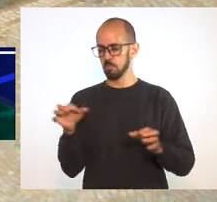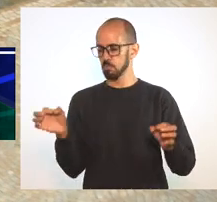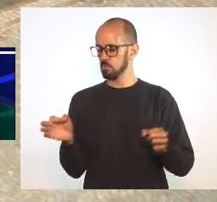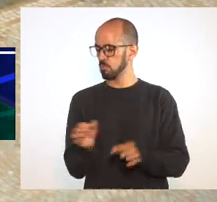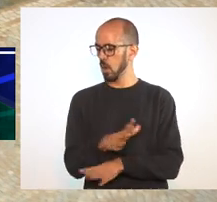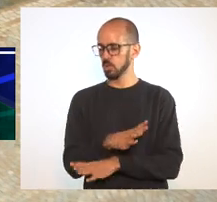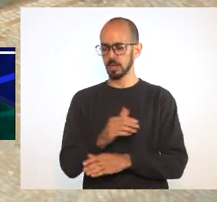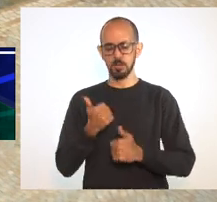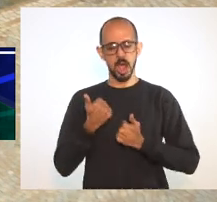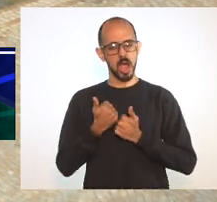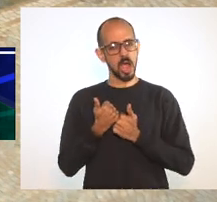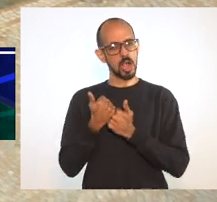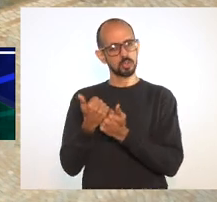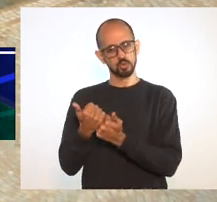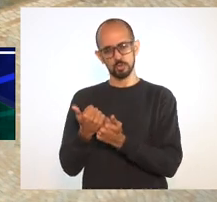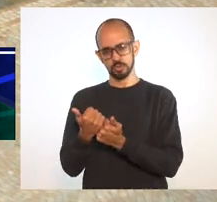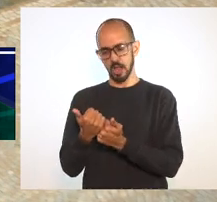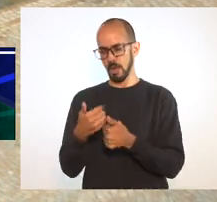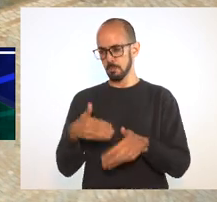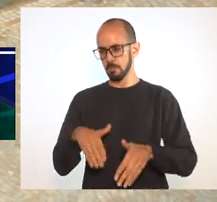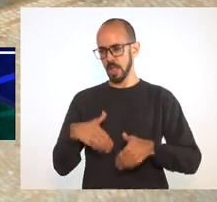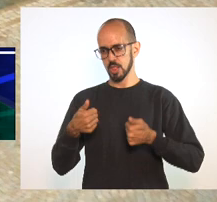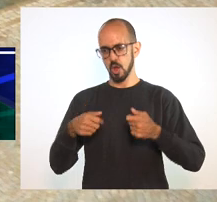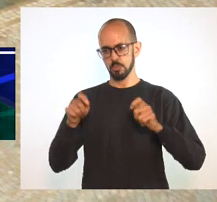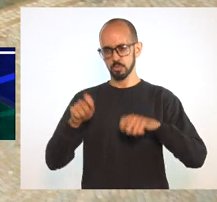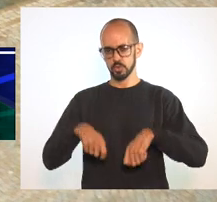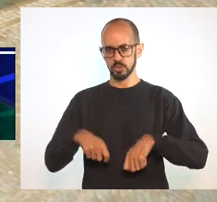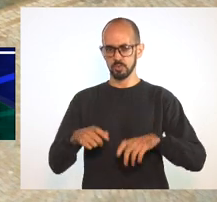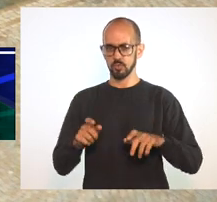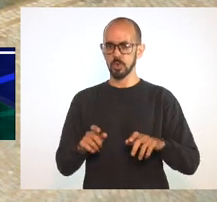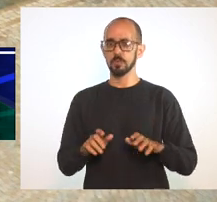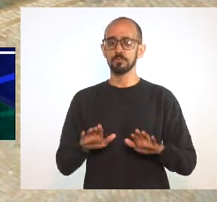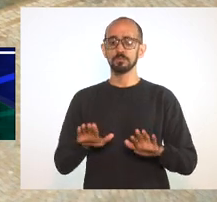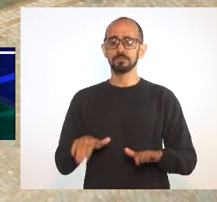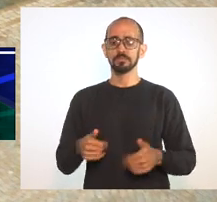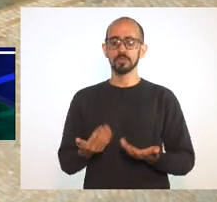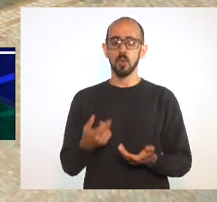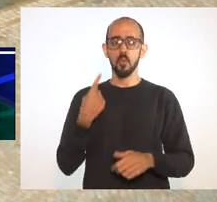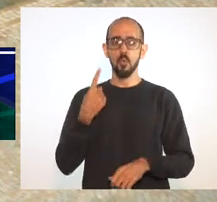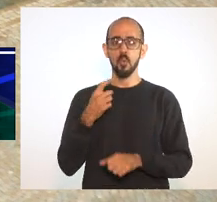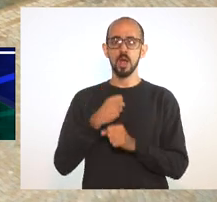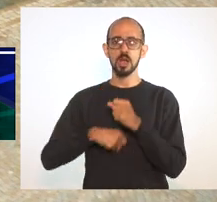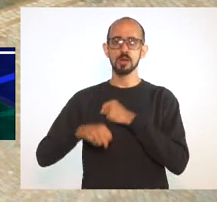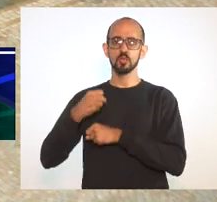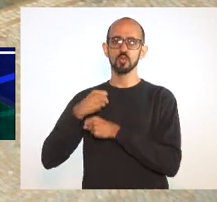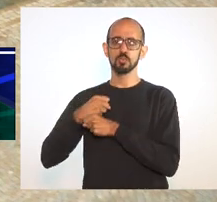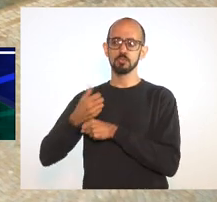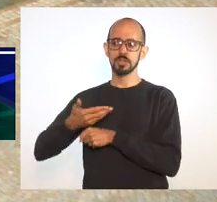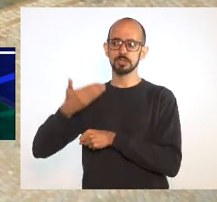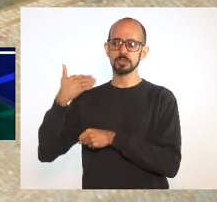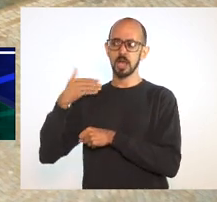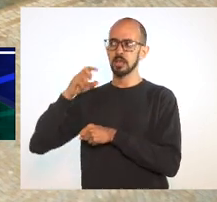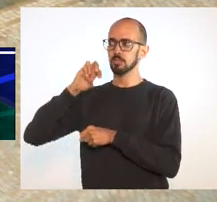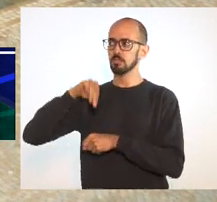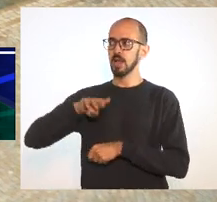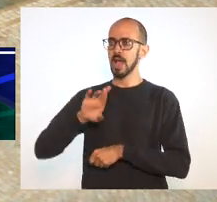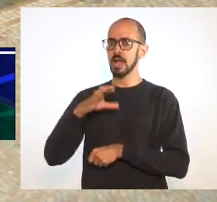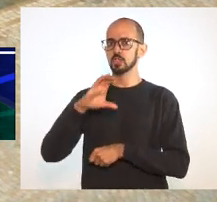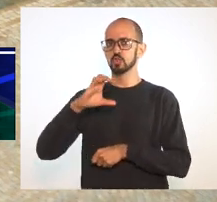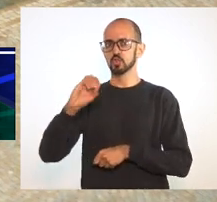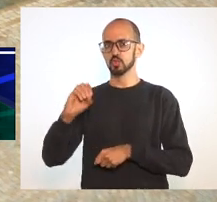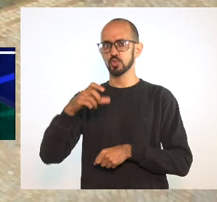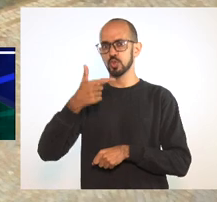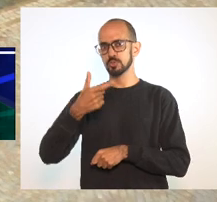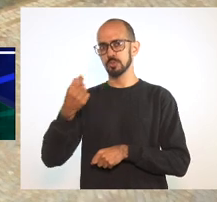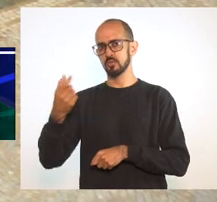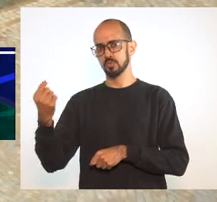para ajudar da melhor forma possível. Há exato um ano atrás, em março de 2020, foi